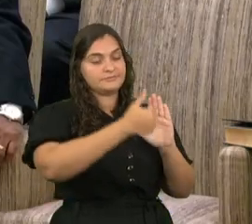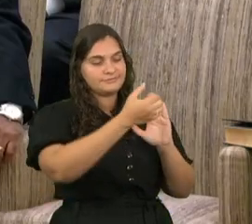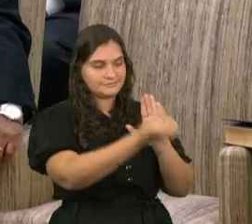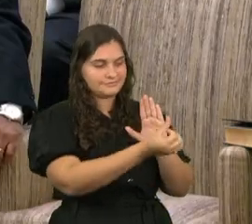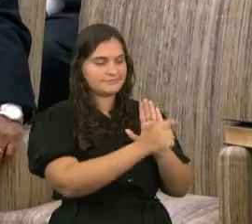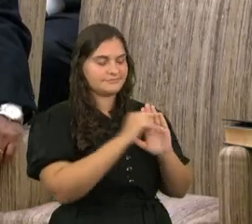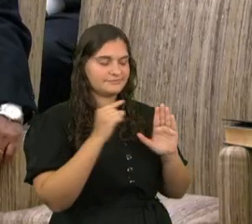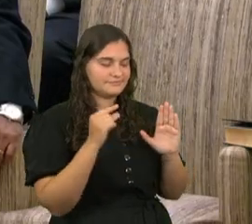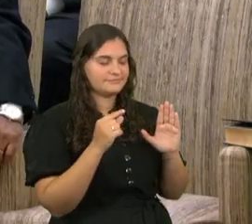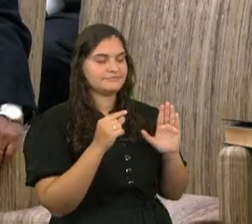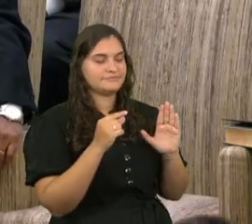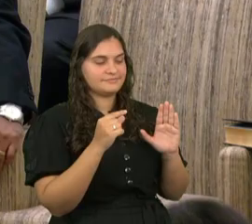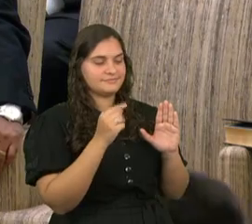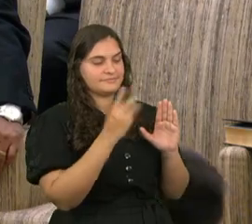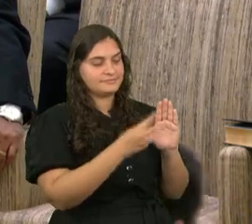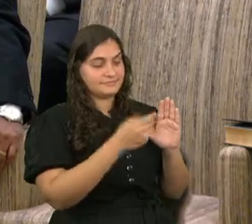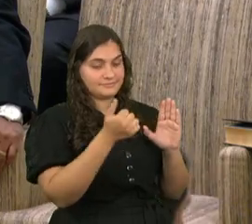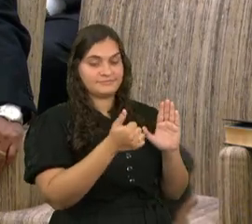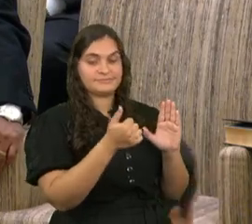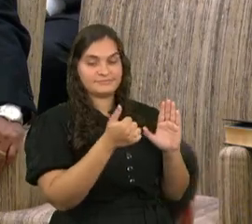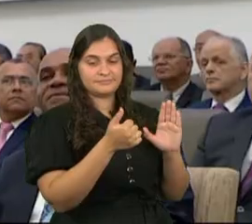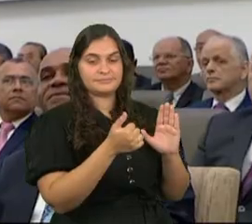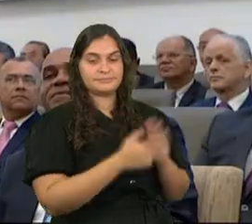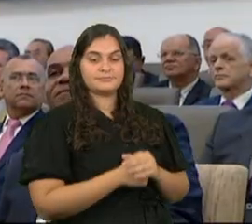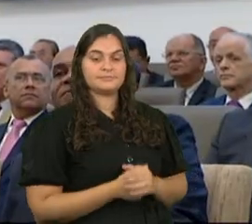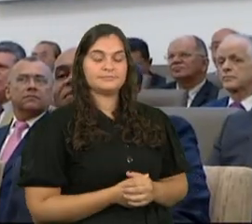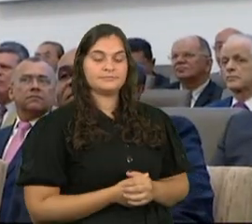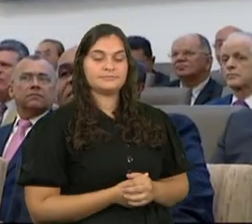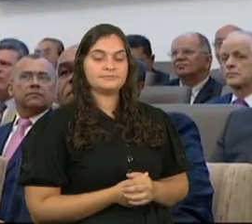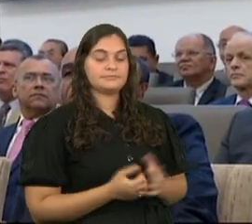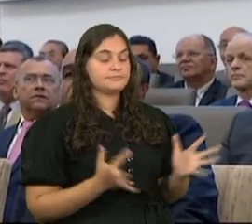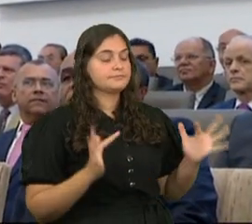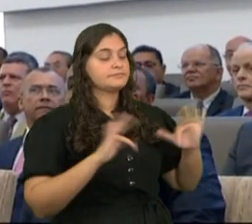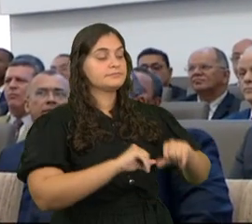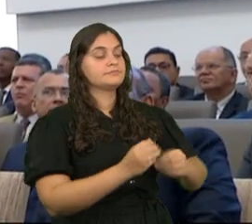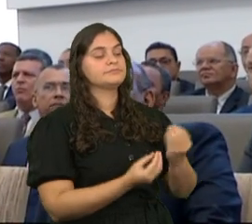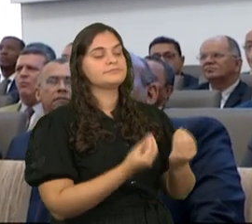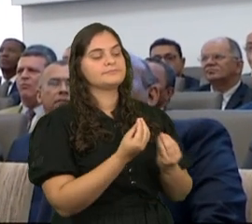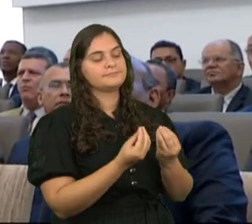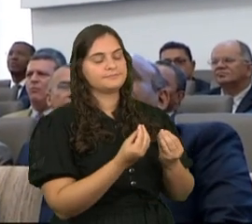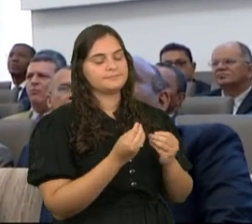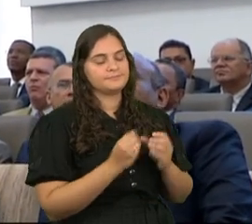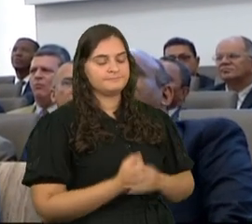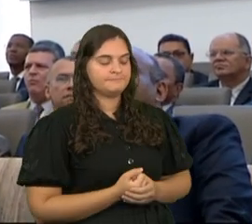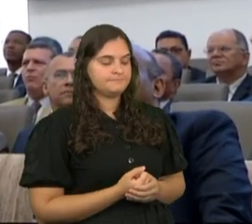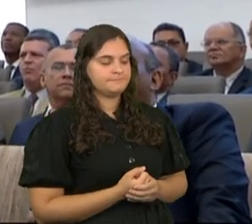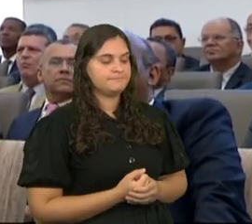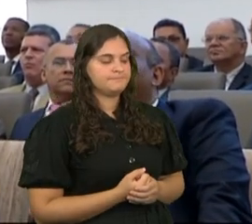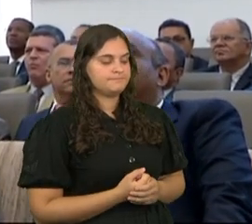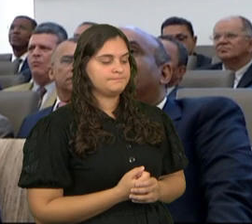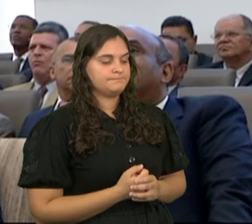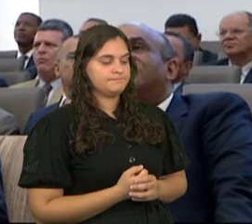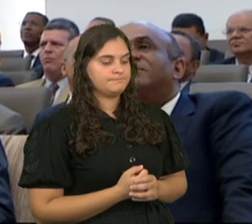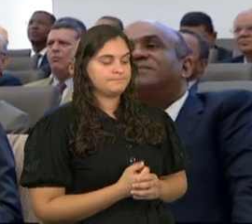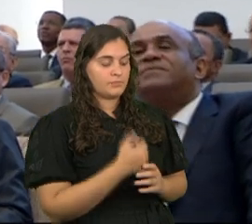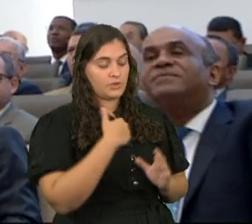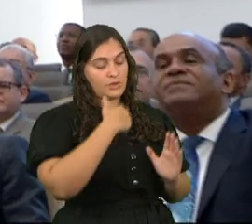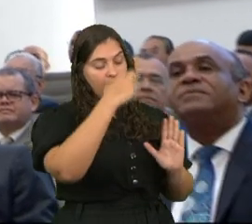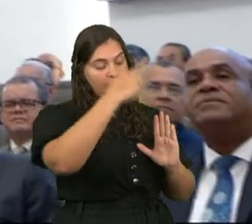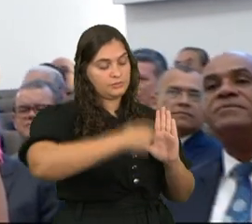versículo 31, ele encerra dizendo, e eu vou